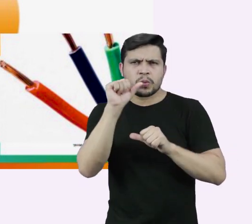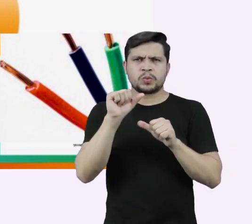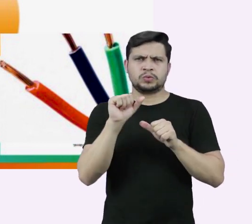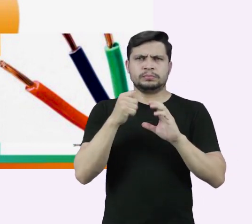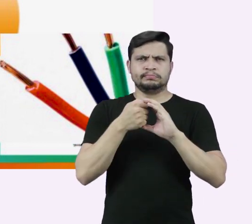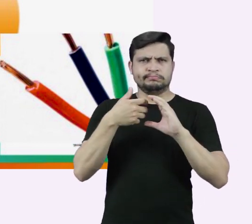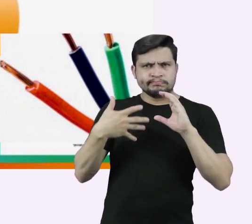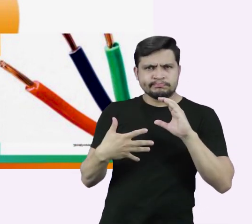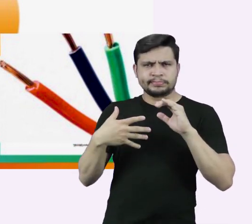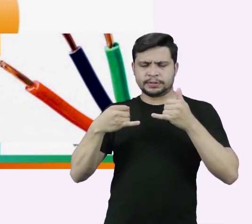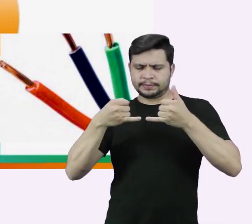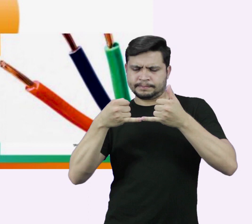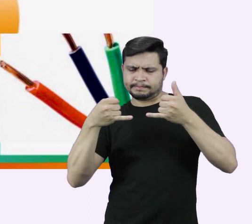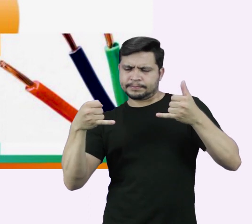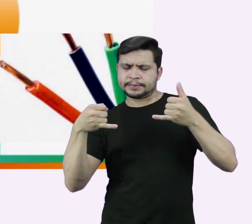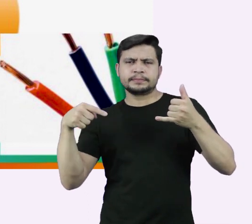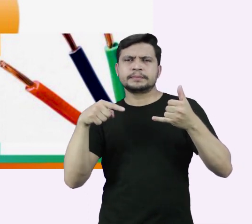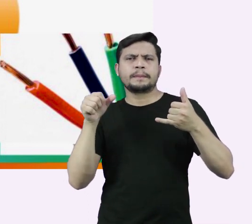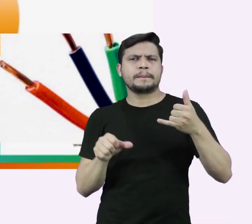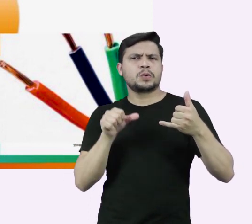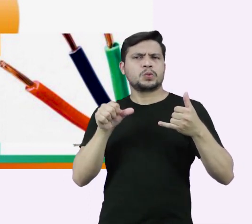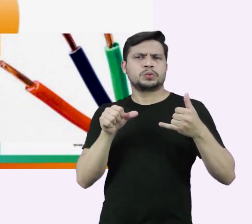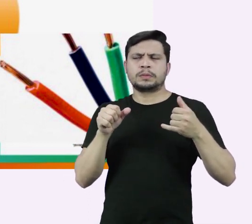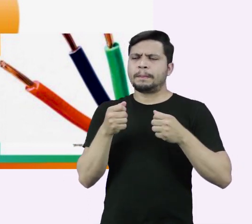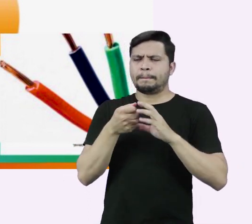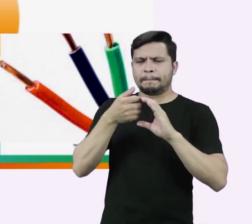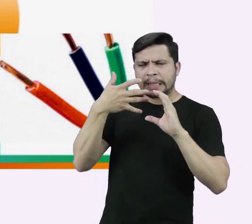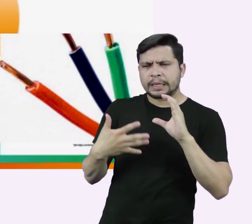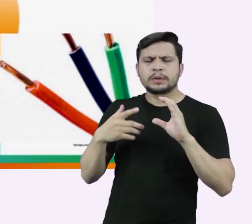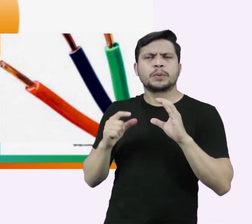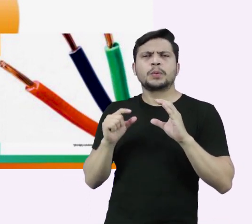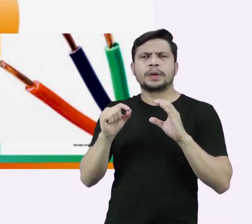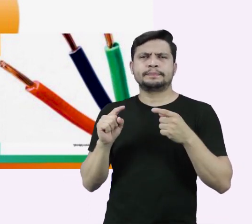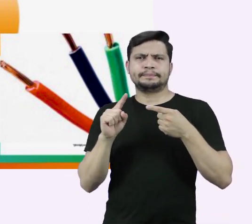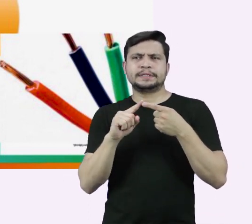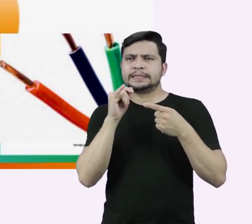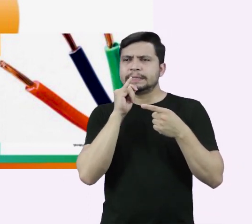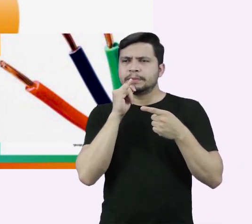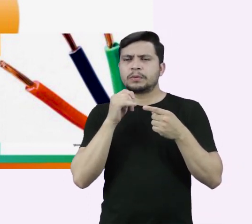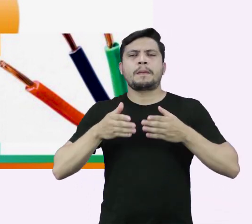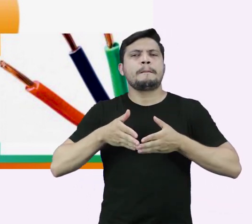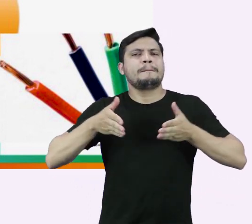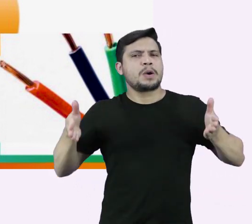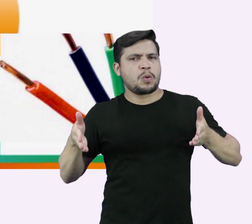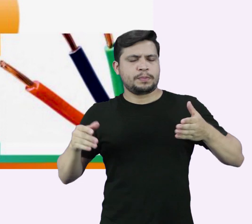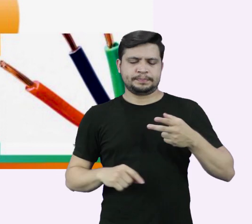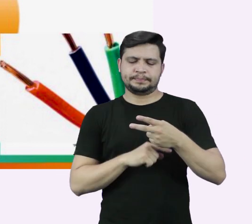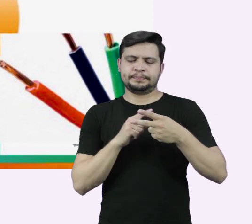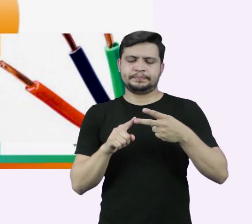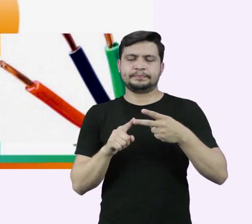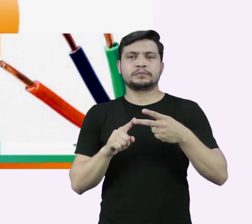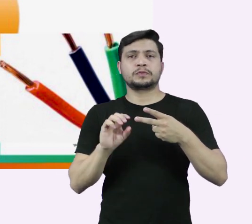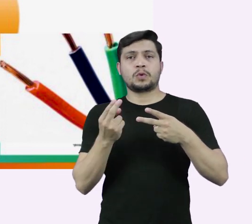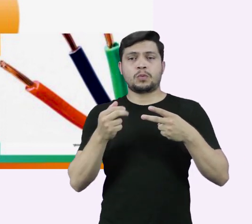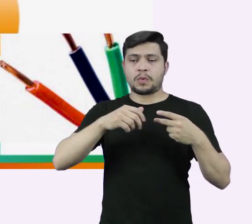desse condutor, no caso desse fio, quais são as propriedades, professor? Seria mudar o comprimento, né? Ou aumentar a área,